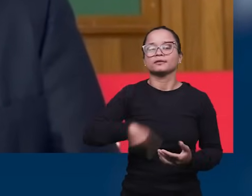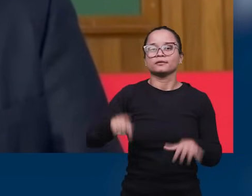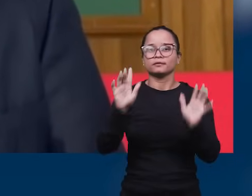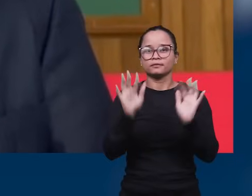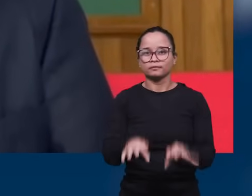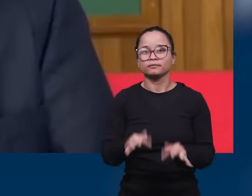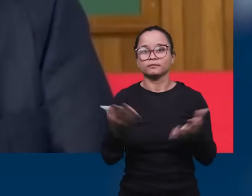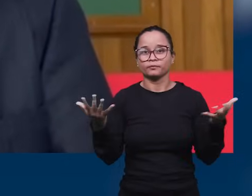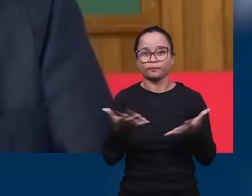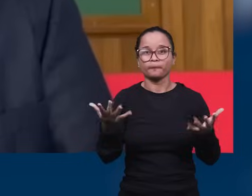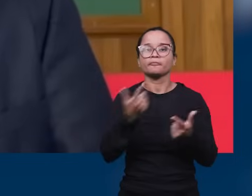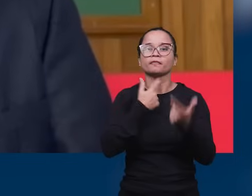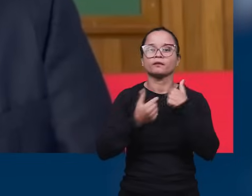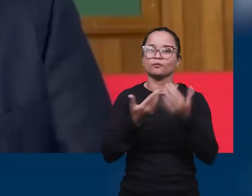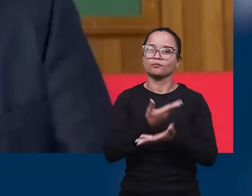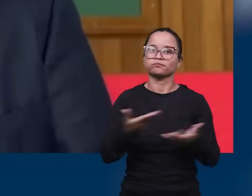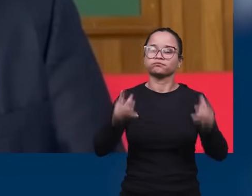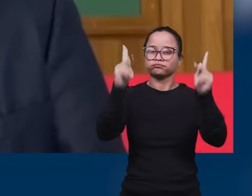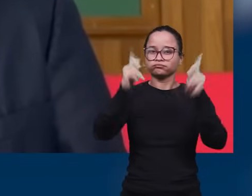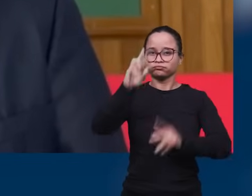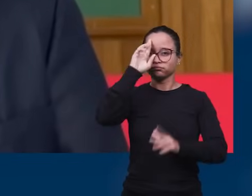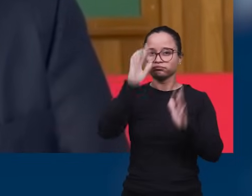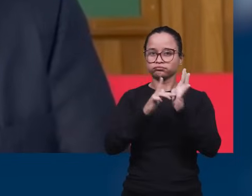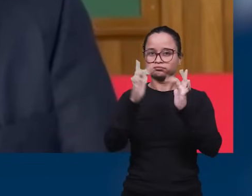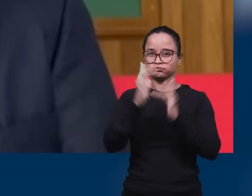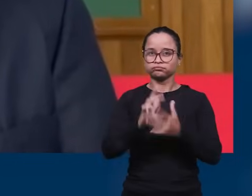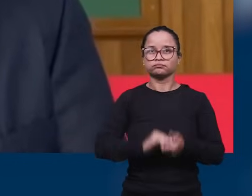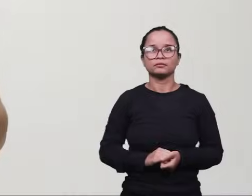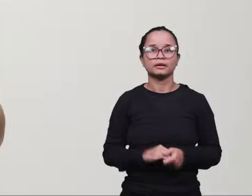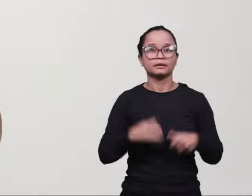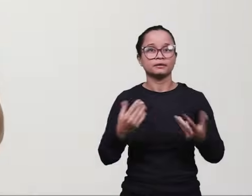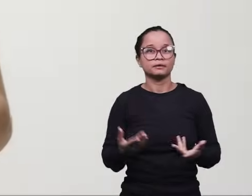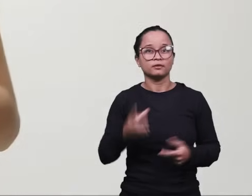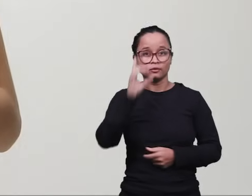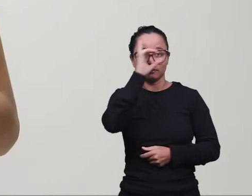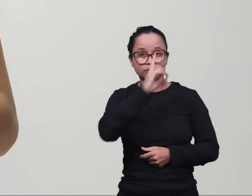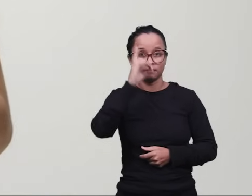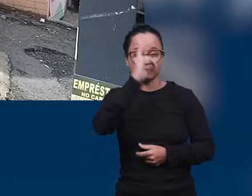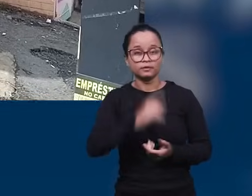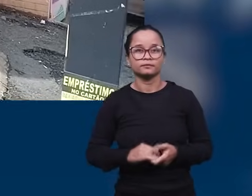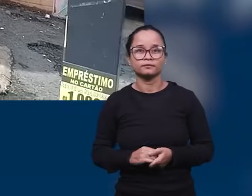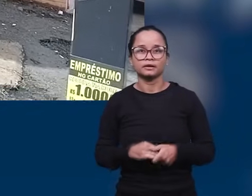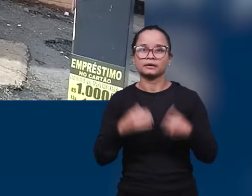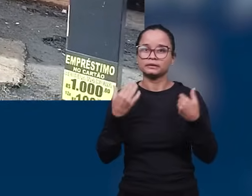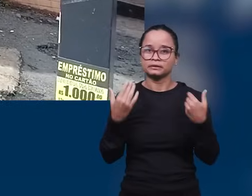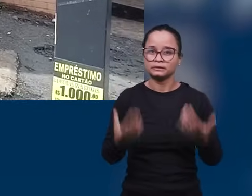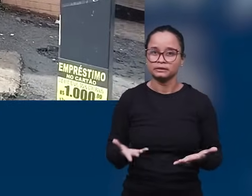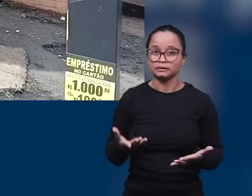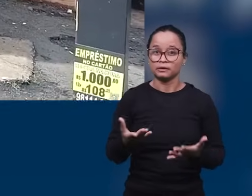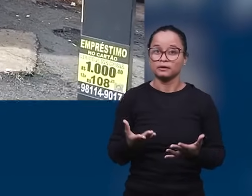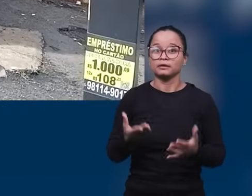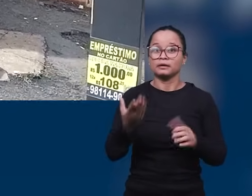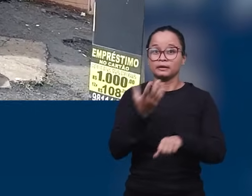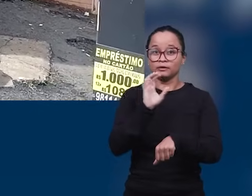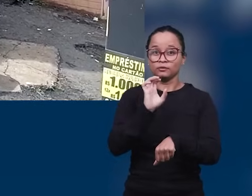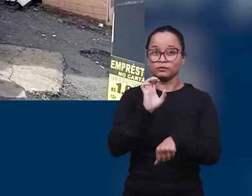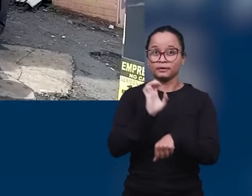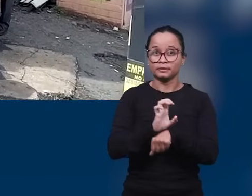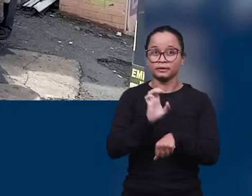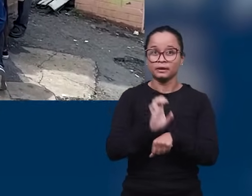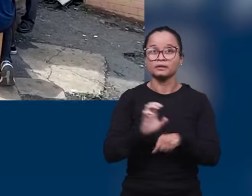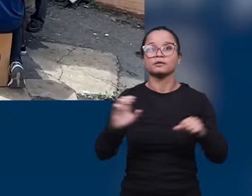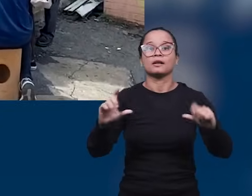nós encerramos aqui, desejando a todos a paz do Senhor Jesus. No domingo, houve em Brasília, na cidade do